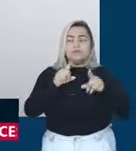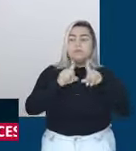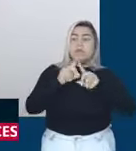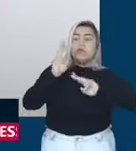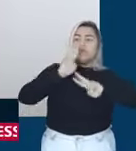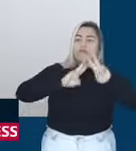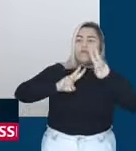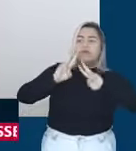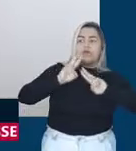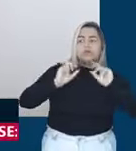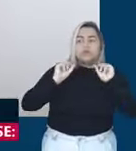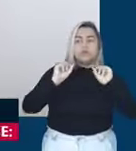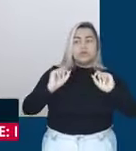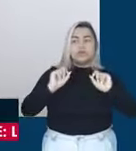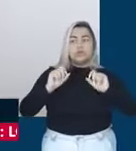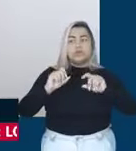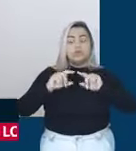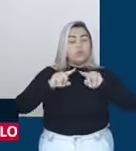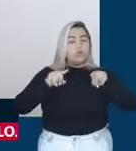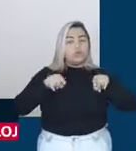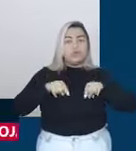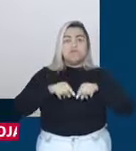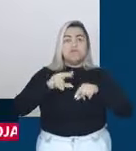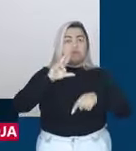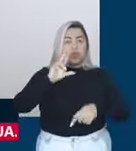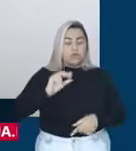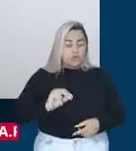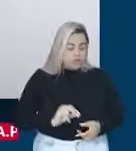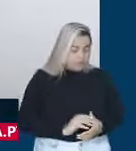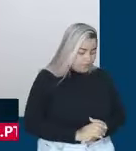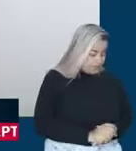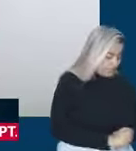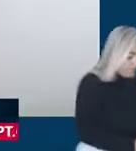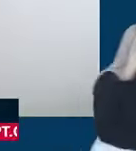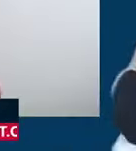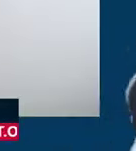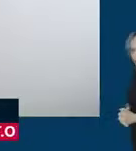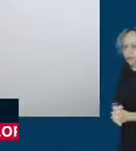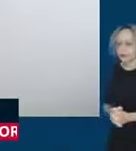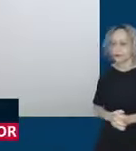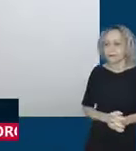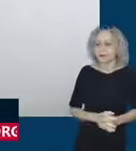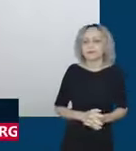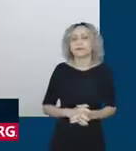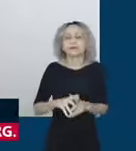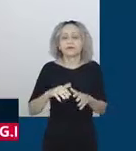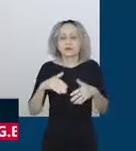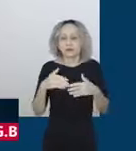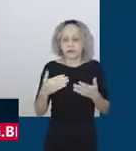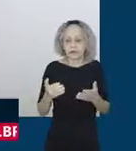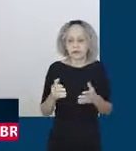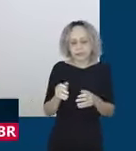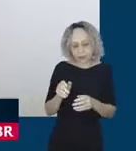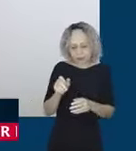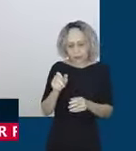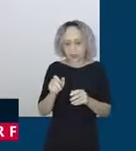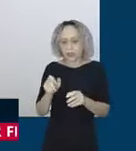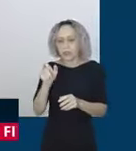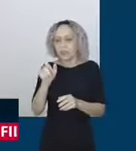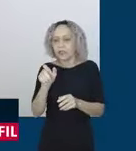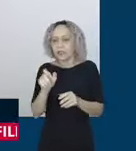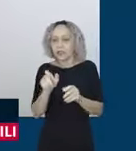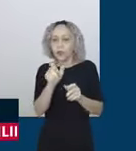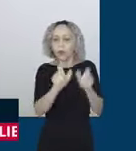cenário lotado do plenário ali. Não é que os homens também não têm compromisso, claro que tem, e tanto que votou por unanimidade.